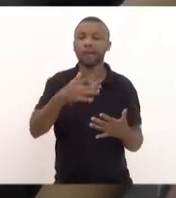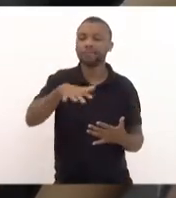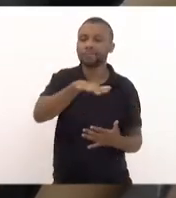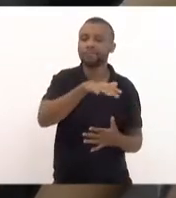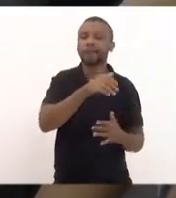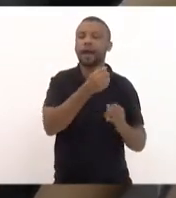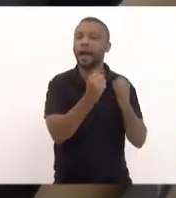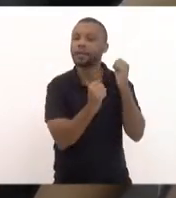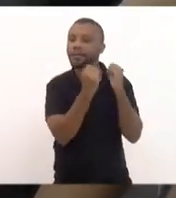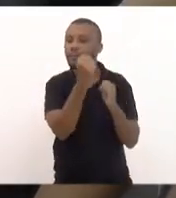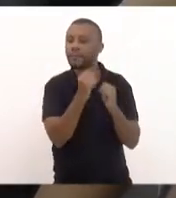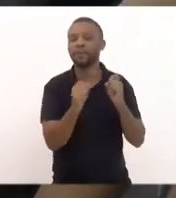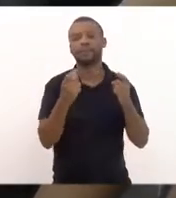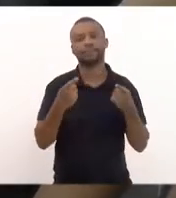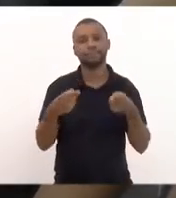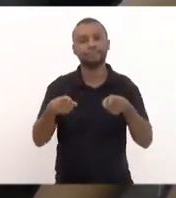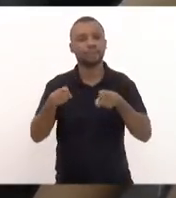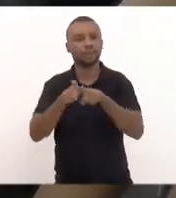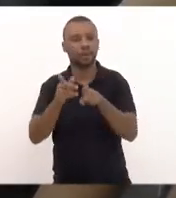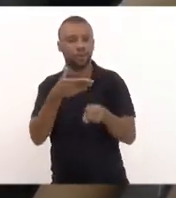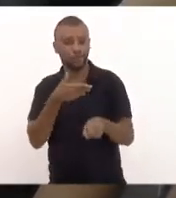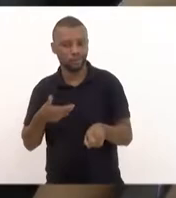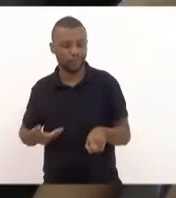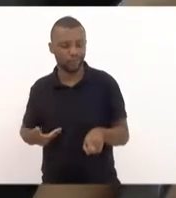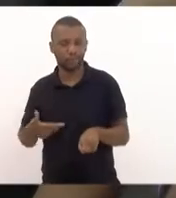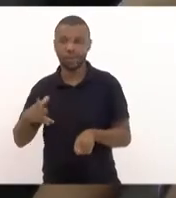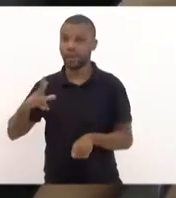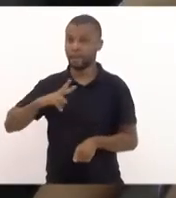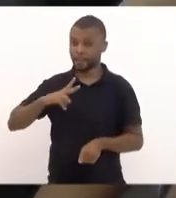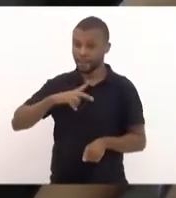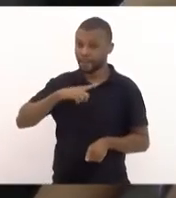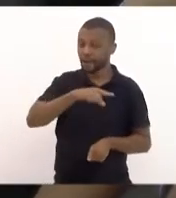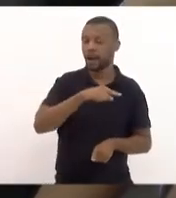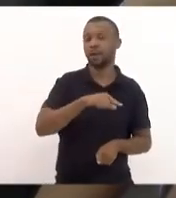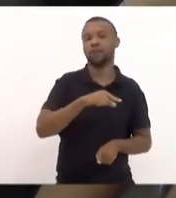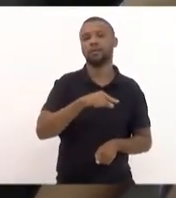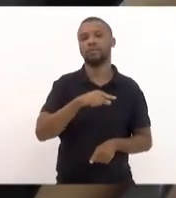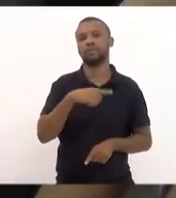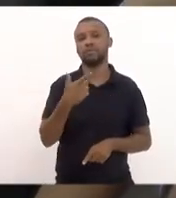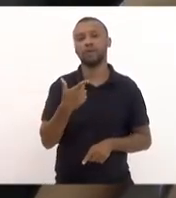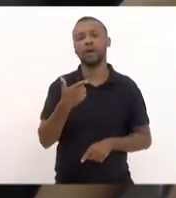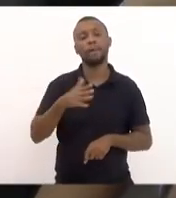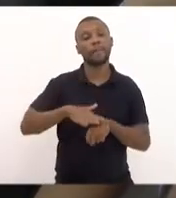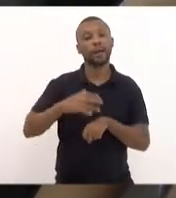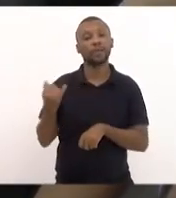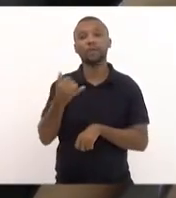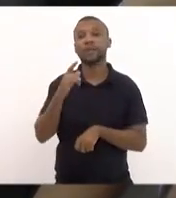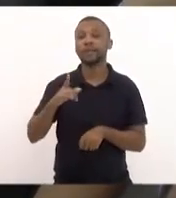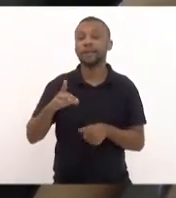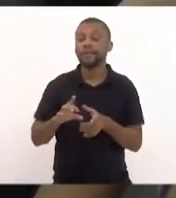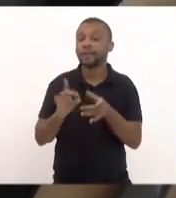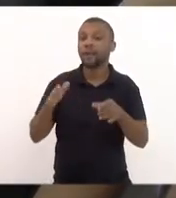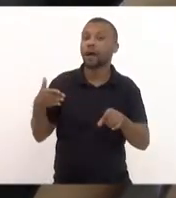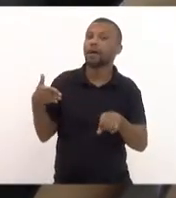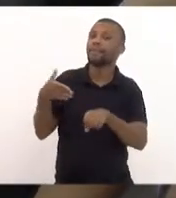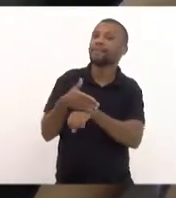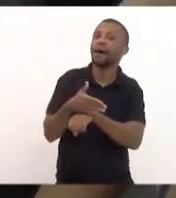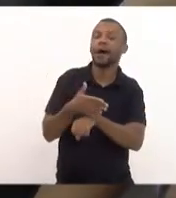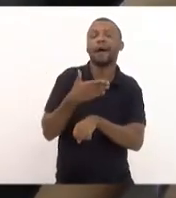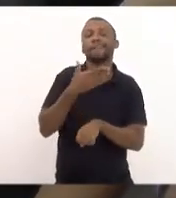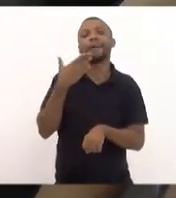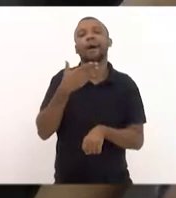porque o objetivo mais importante era facilitar o acesso aos complexos portuários de Itaguaí